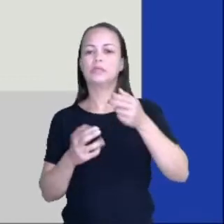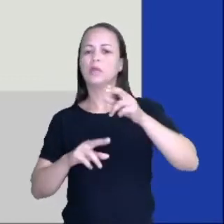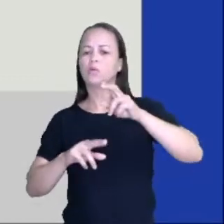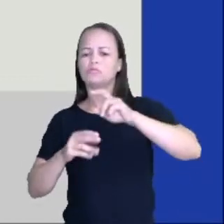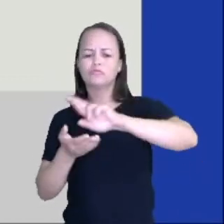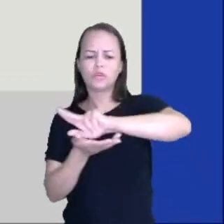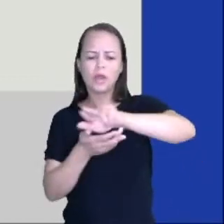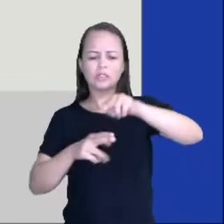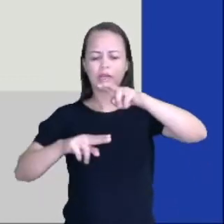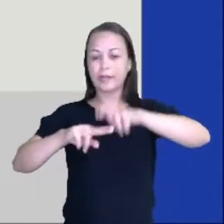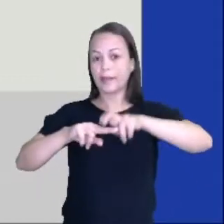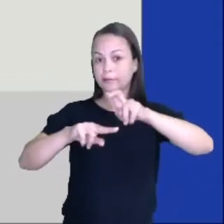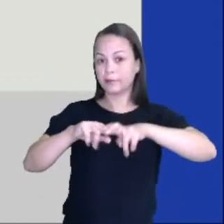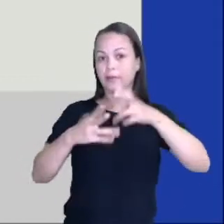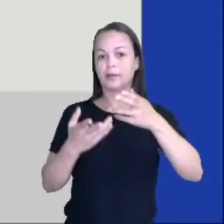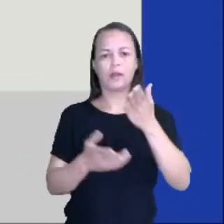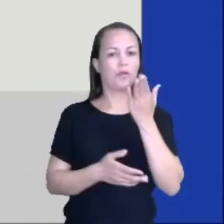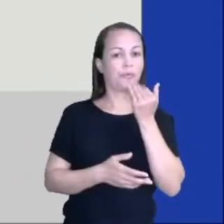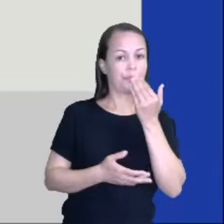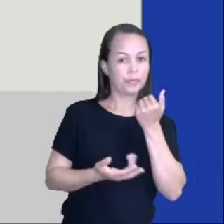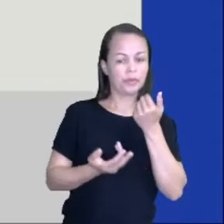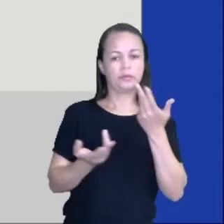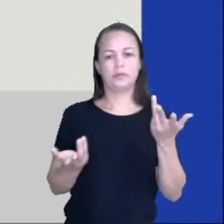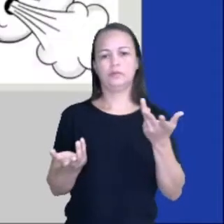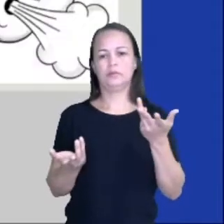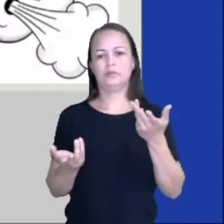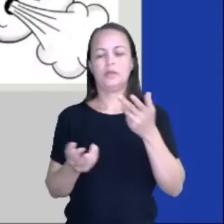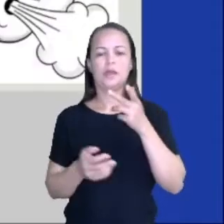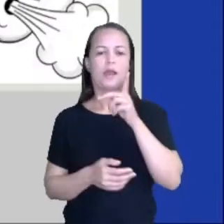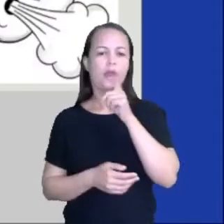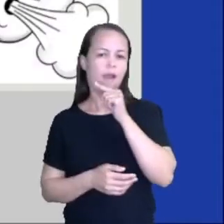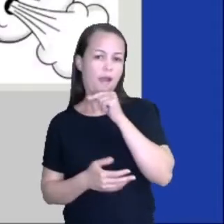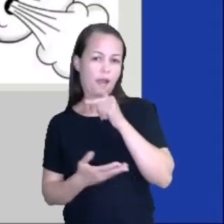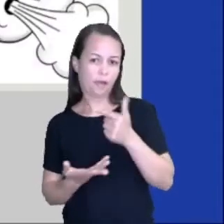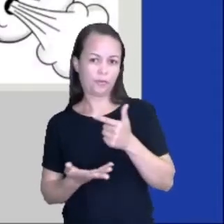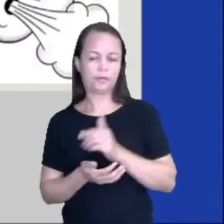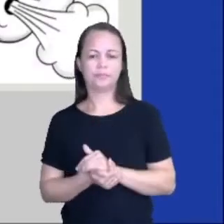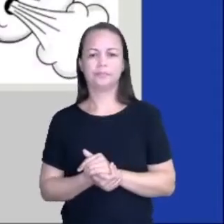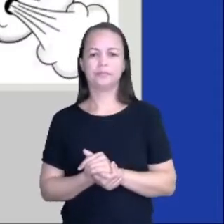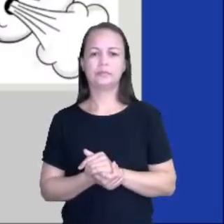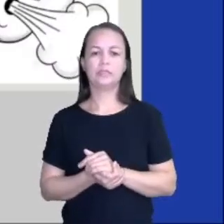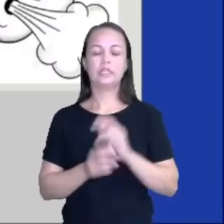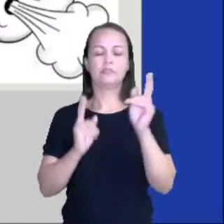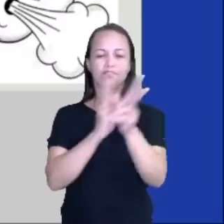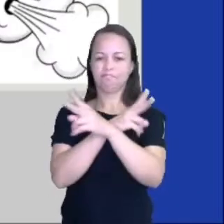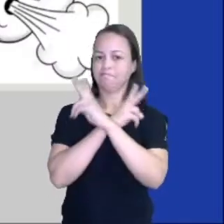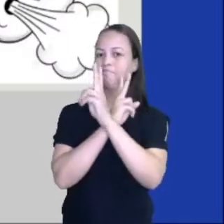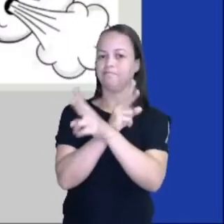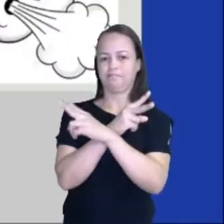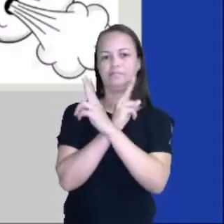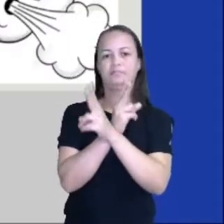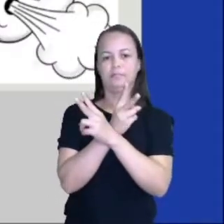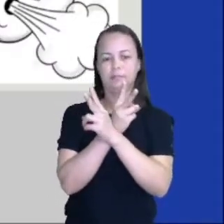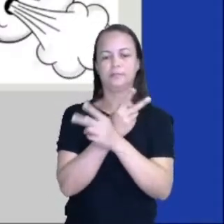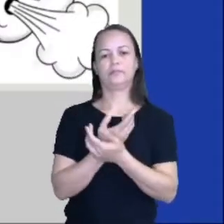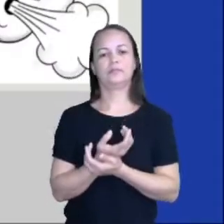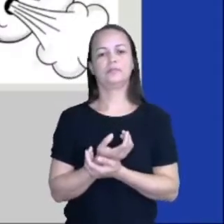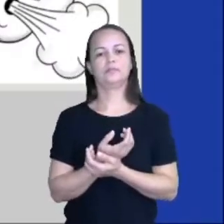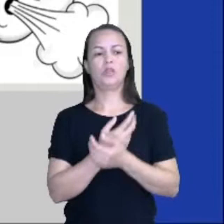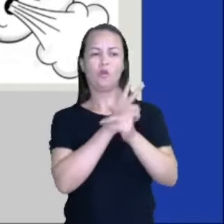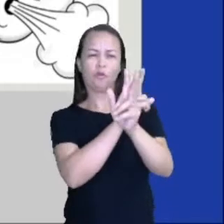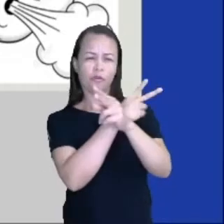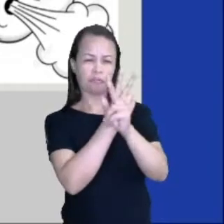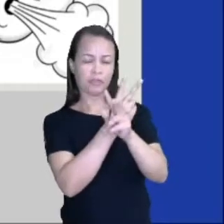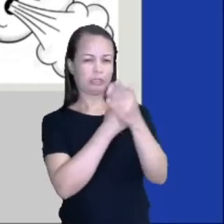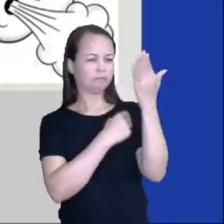cadeira, as comidas, a água. E o vento. O vento, embora a gente